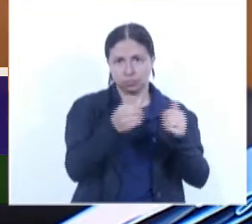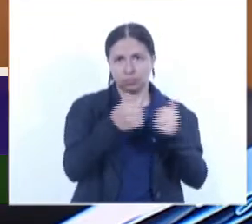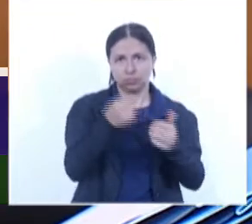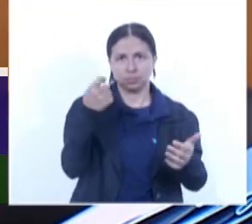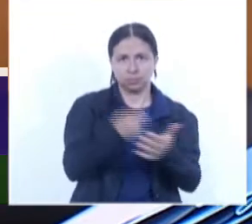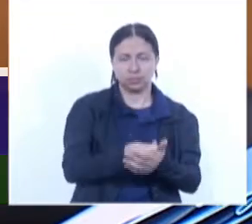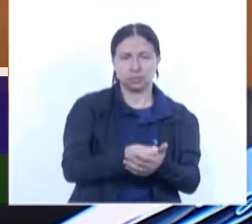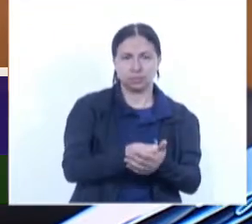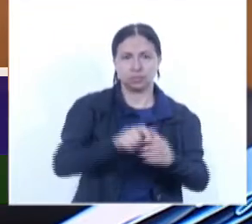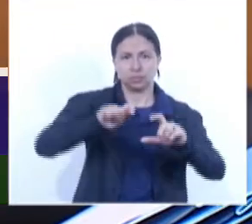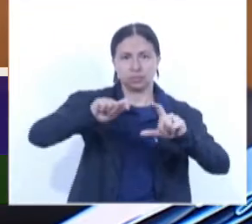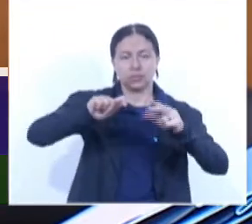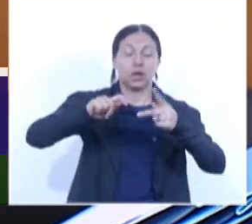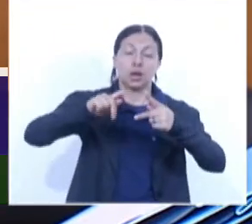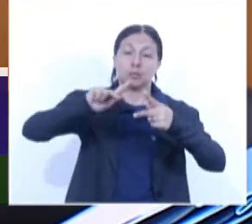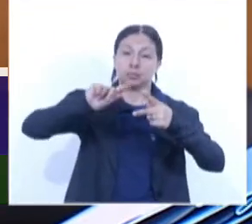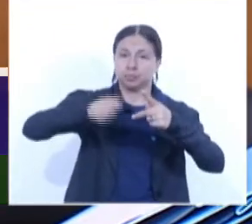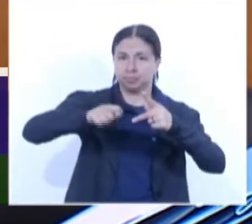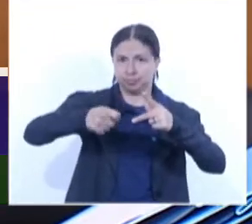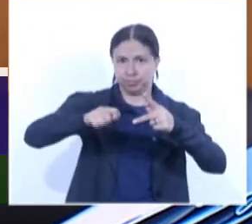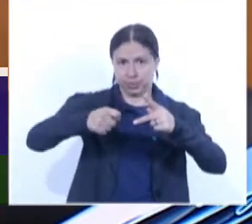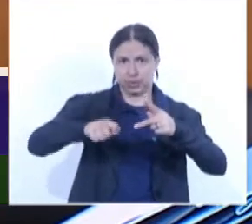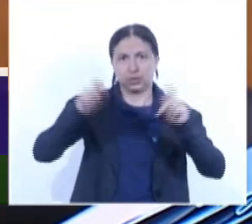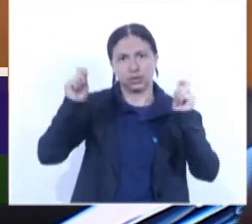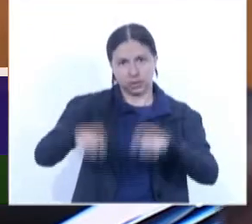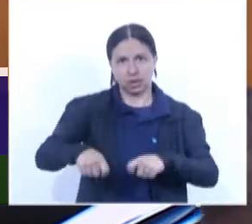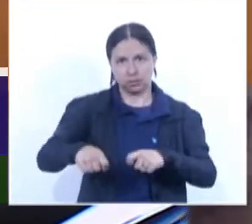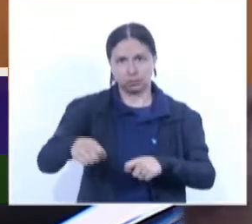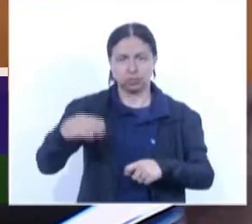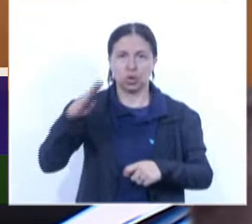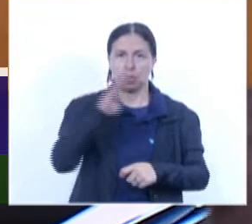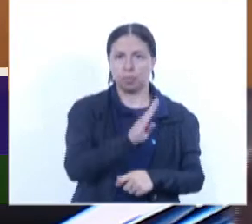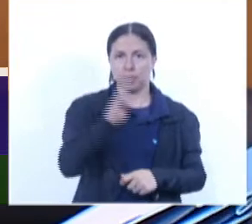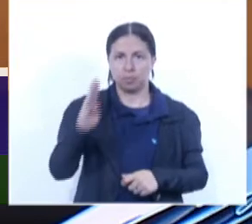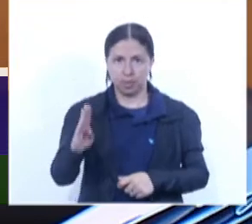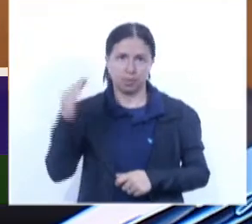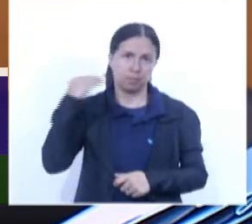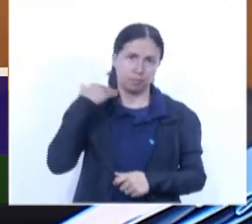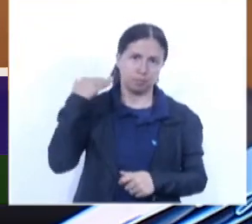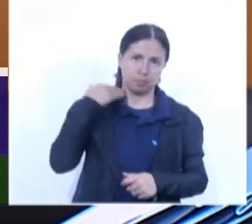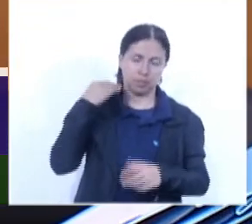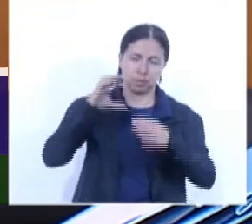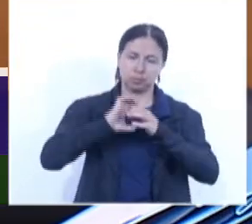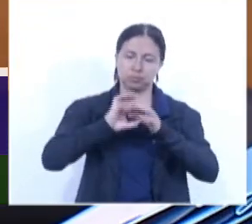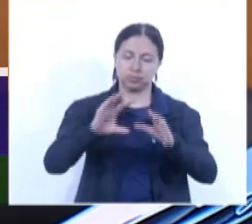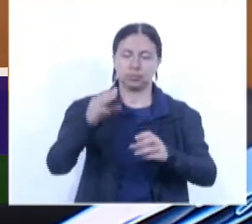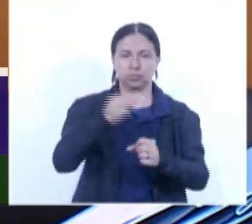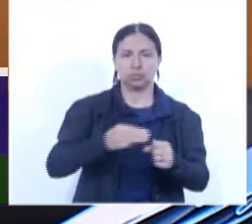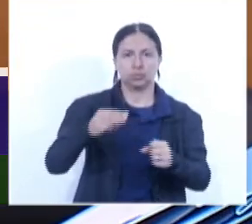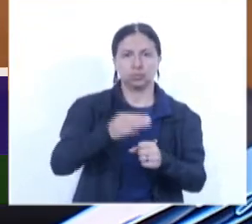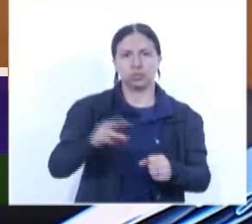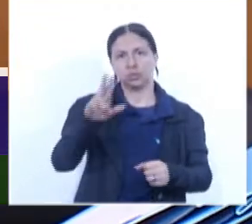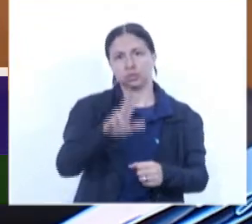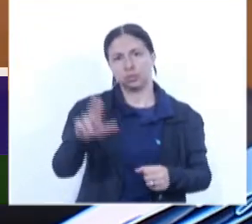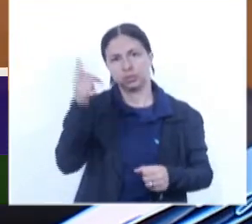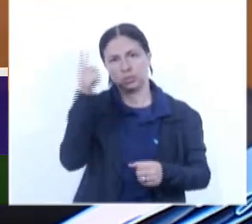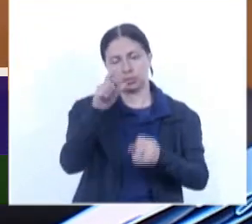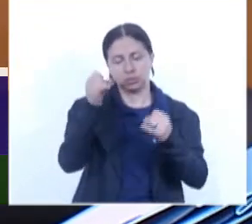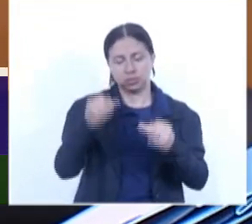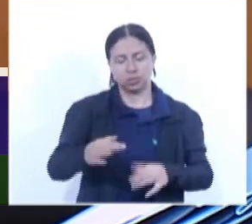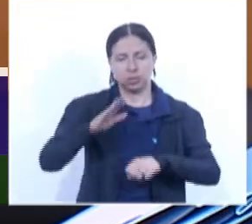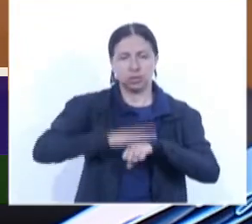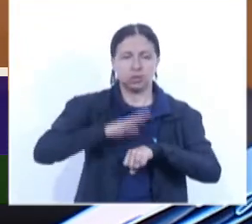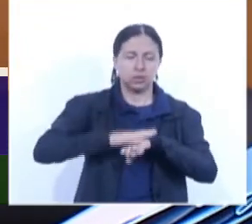instantâneo autorizado pelo Banco Central do Brasil no município de Uberlândia e da outros Providência Vereador